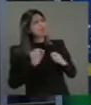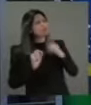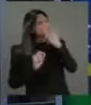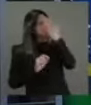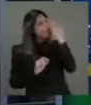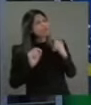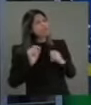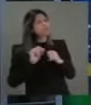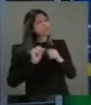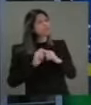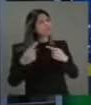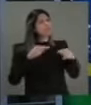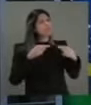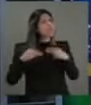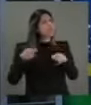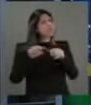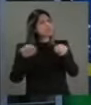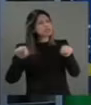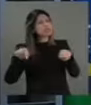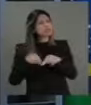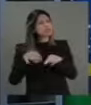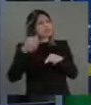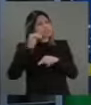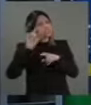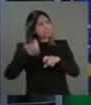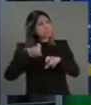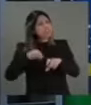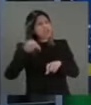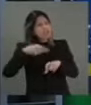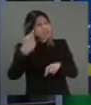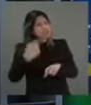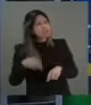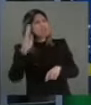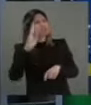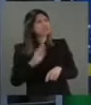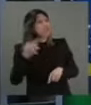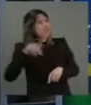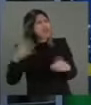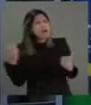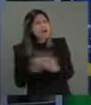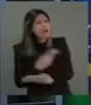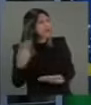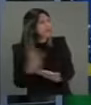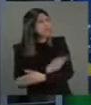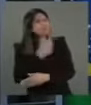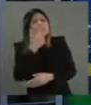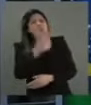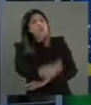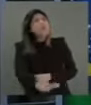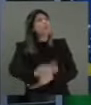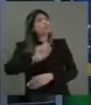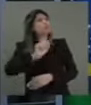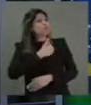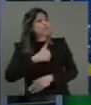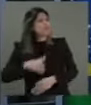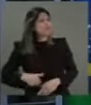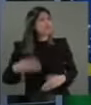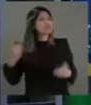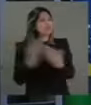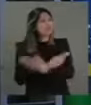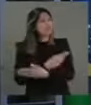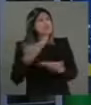para discutir ampliação de terra onde não precisa no Brasil é um erro que os outros governos cometeram e que agora nós vamos